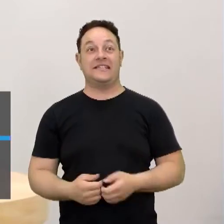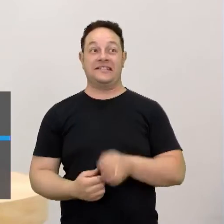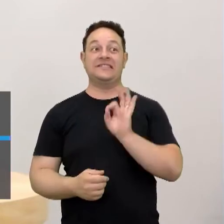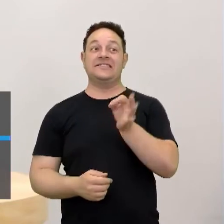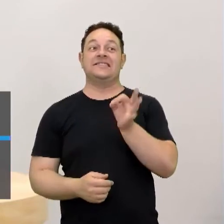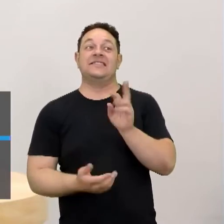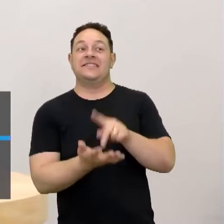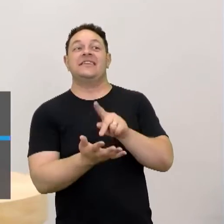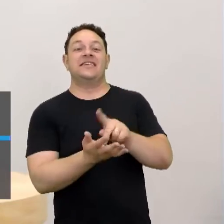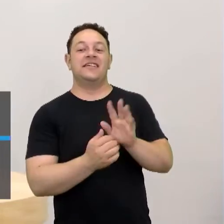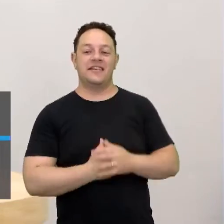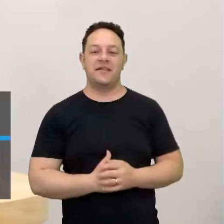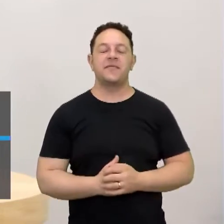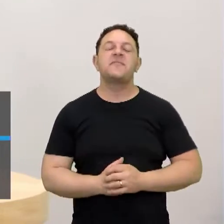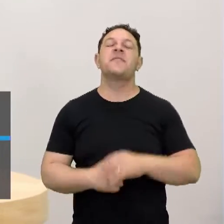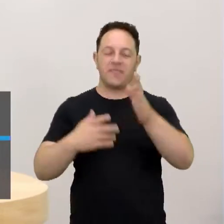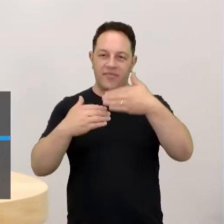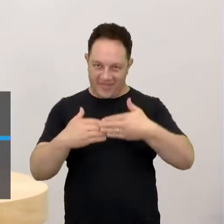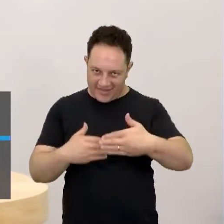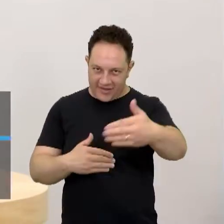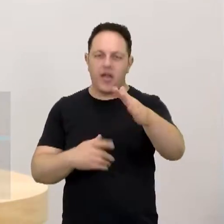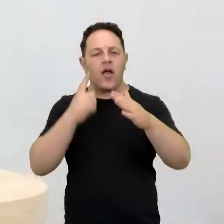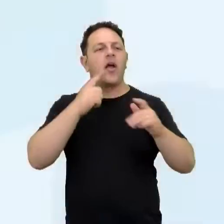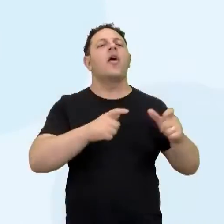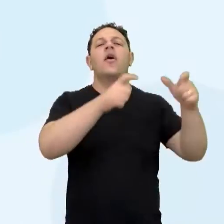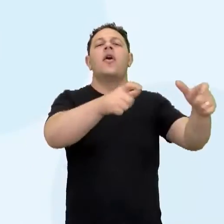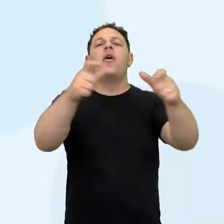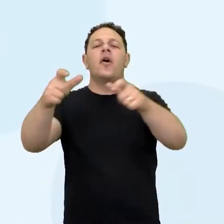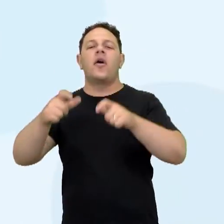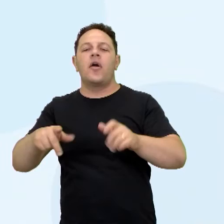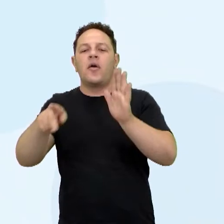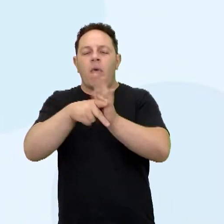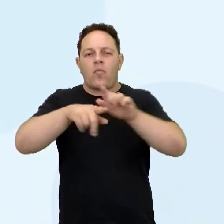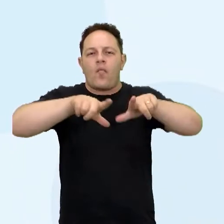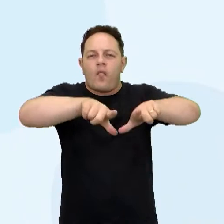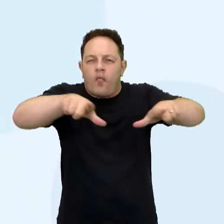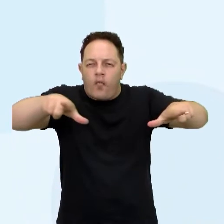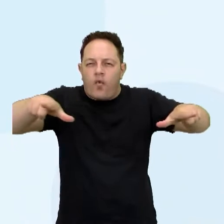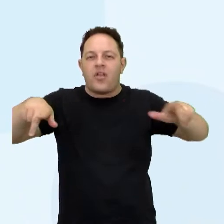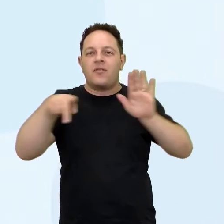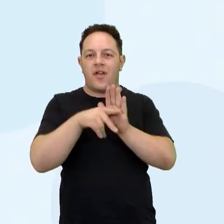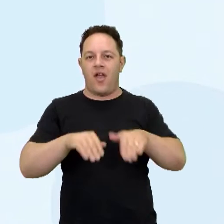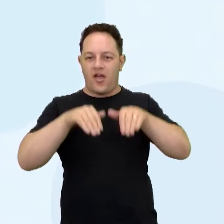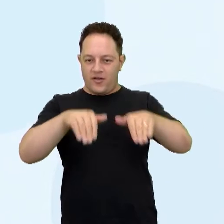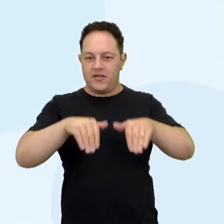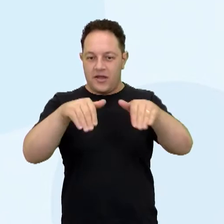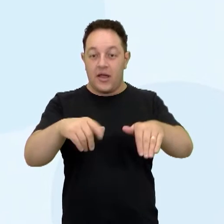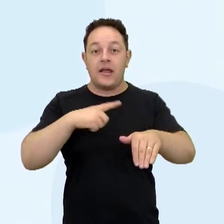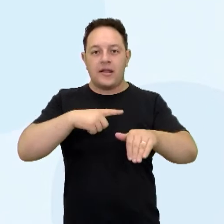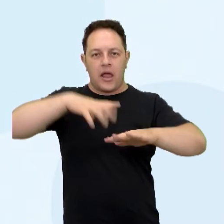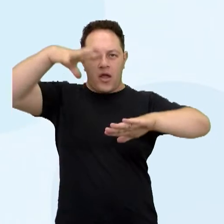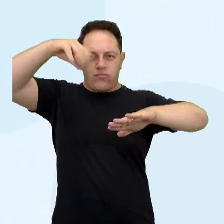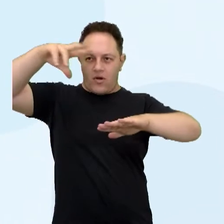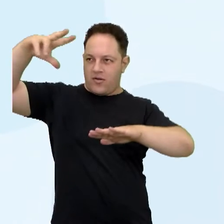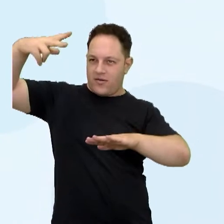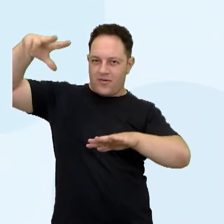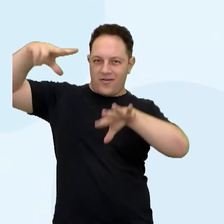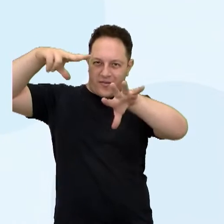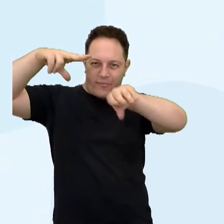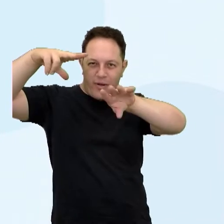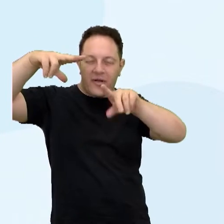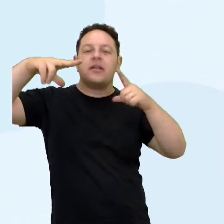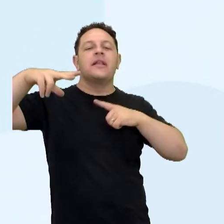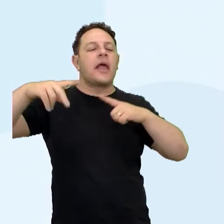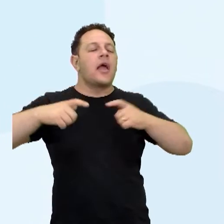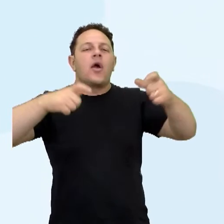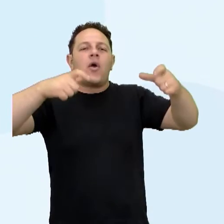vamos lá, então, da sequência, localização dos desertos australianos. Aí eu trouxe uma imagem, né, de satélite também, aí mostrando aí os